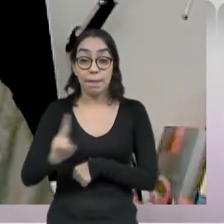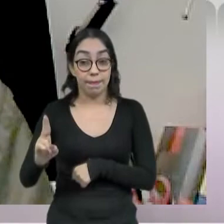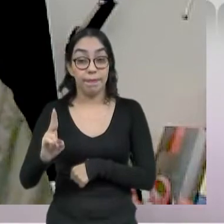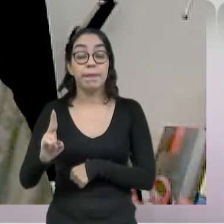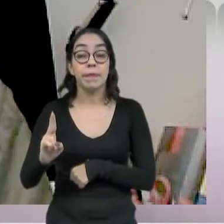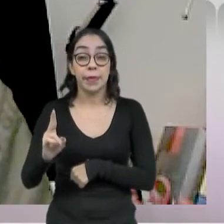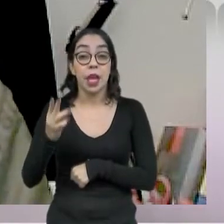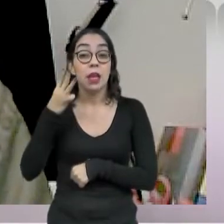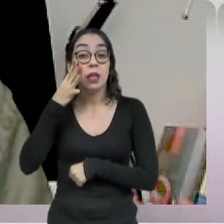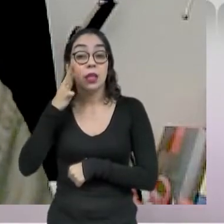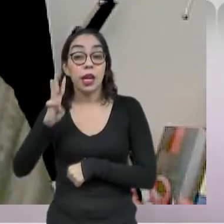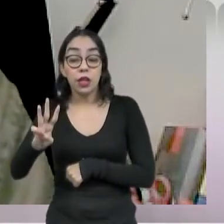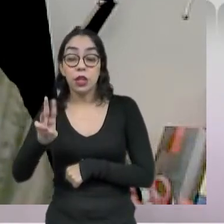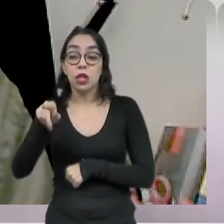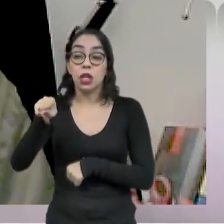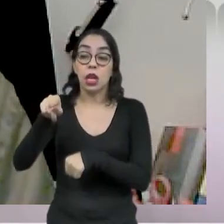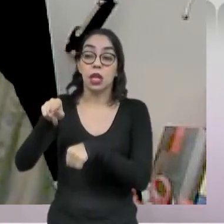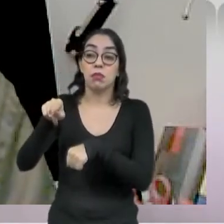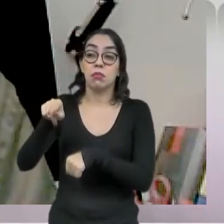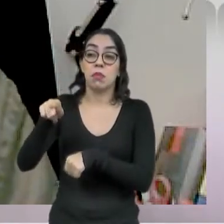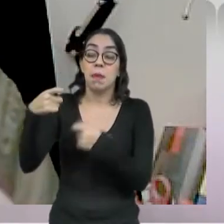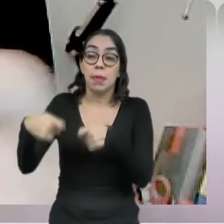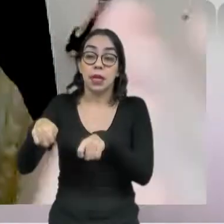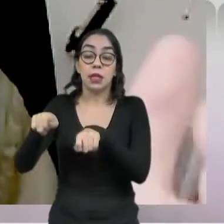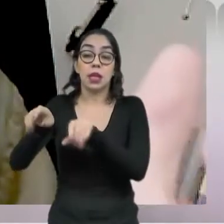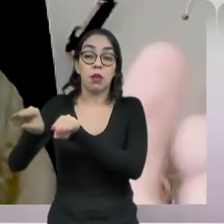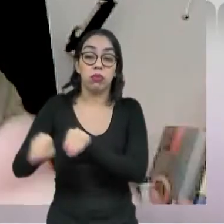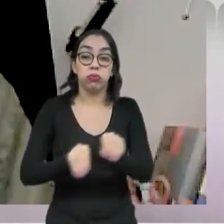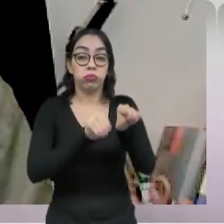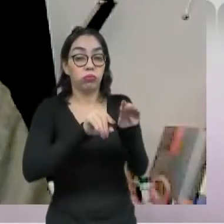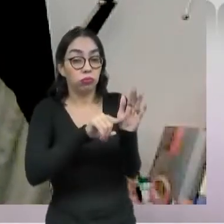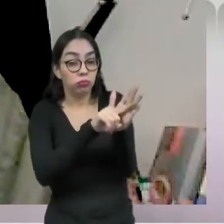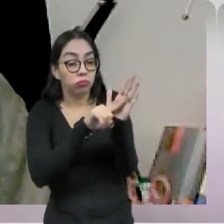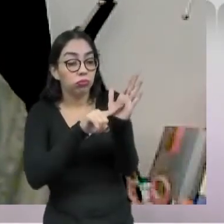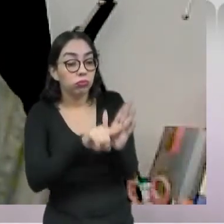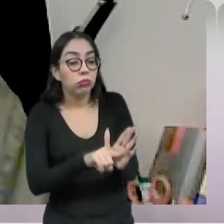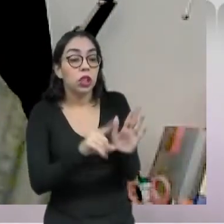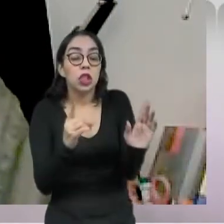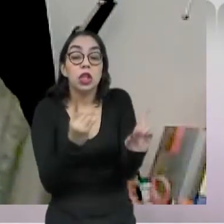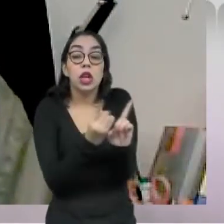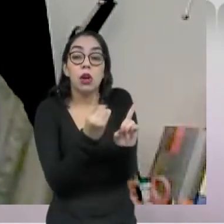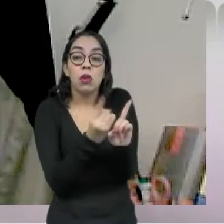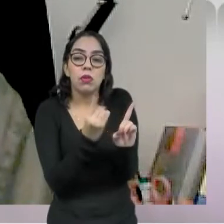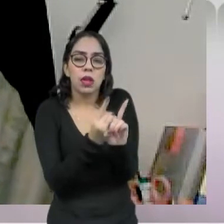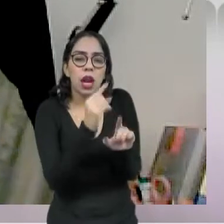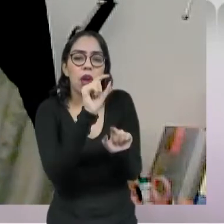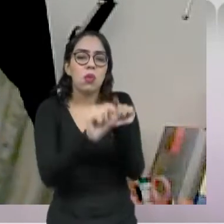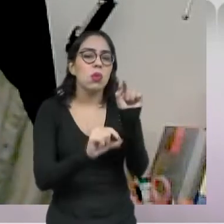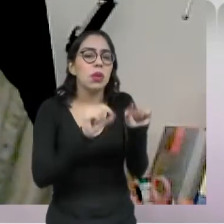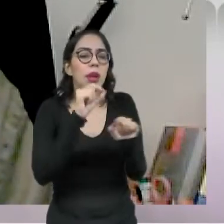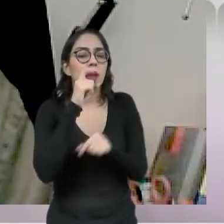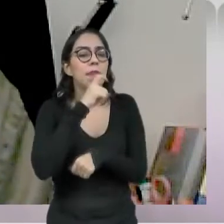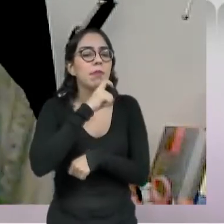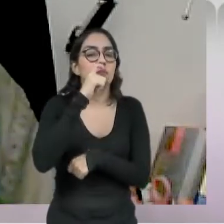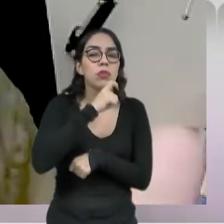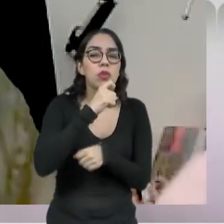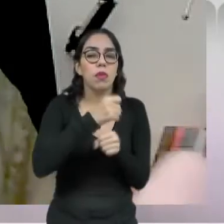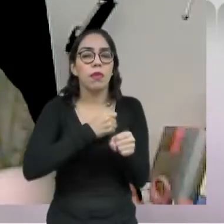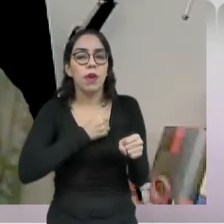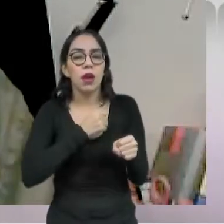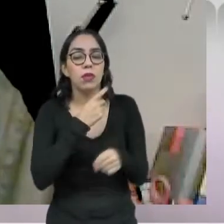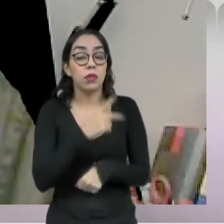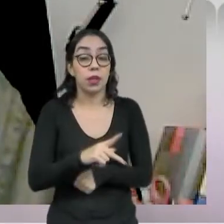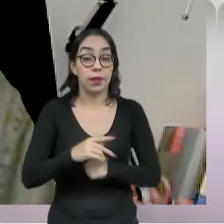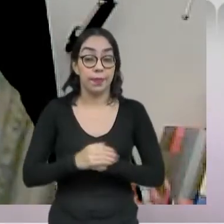em 3 dias, esclarecer a questão, desmascarar a farsa, segundo as palavras do próprio bispo. E, durante